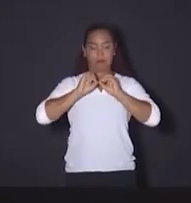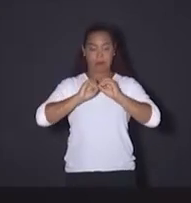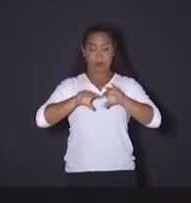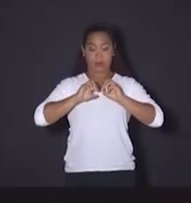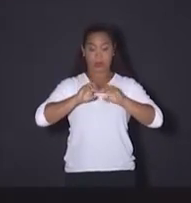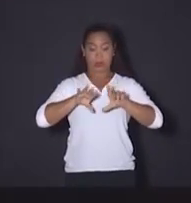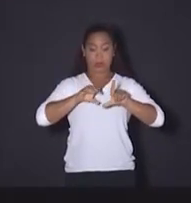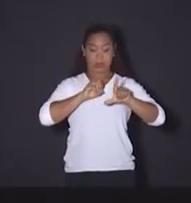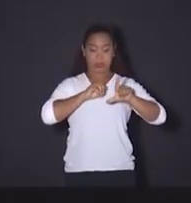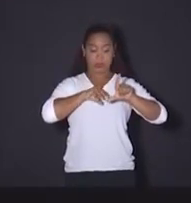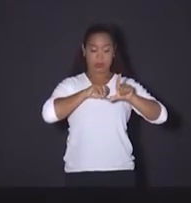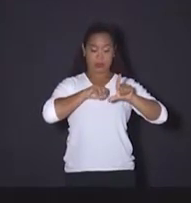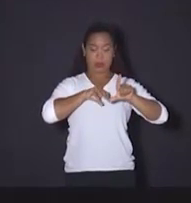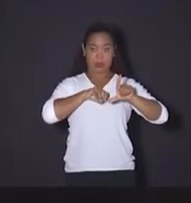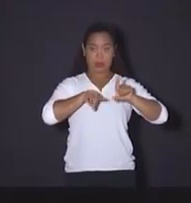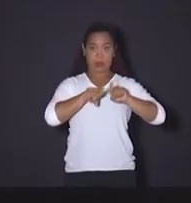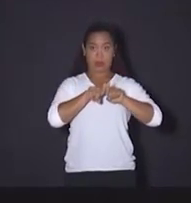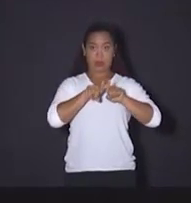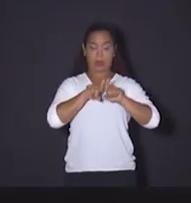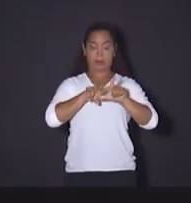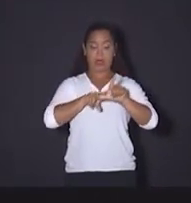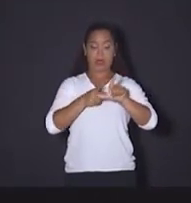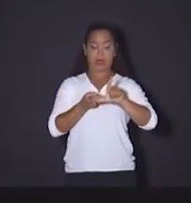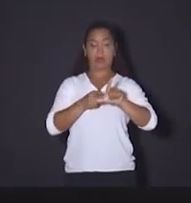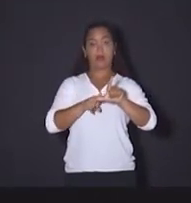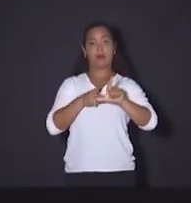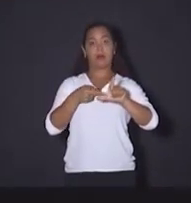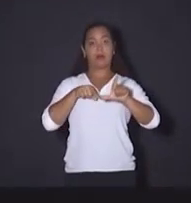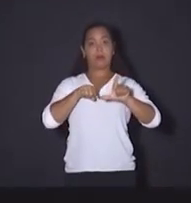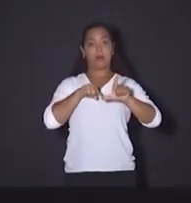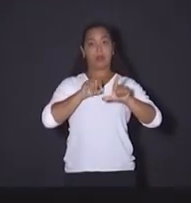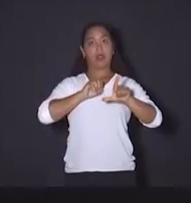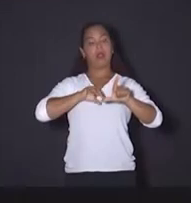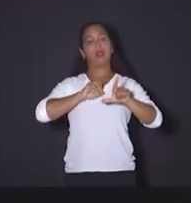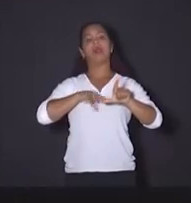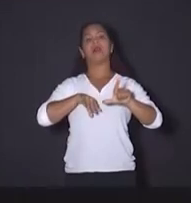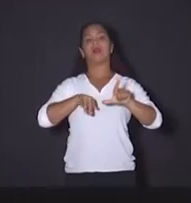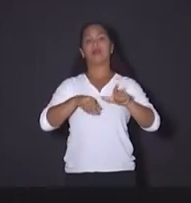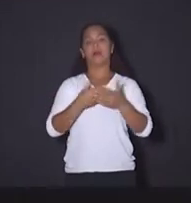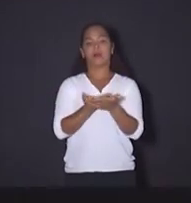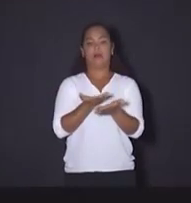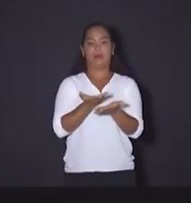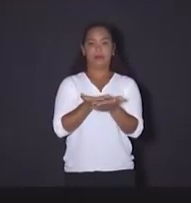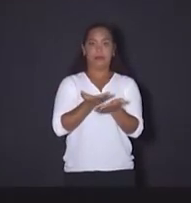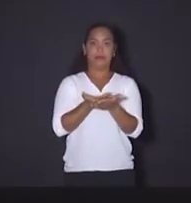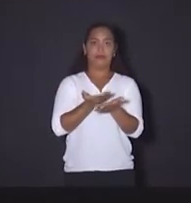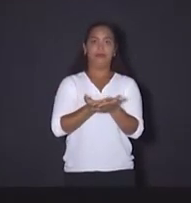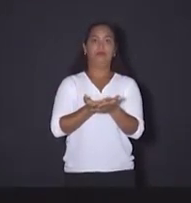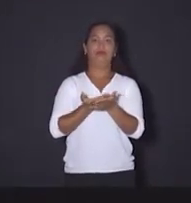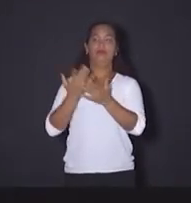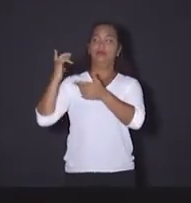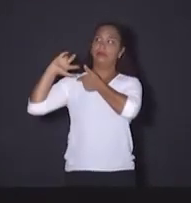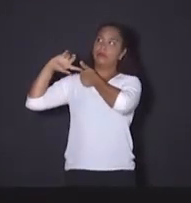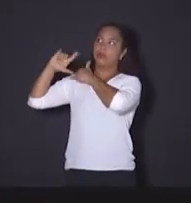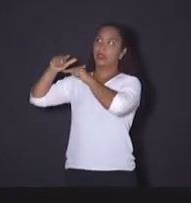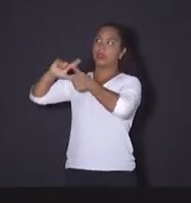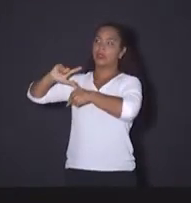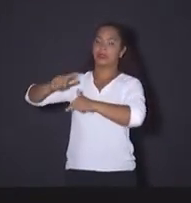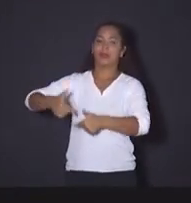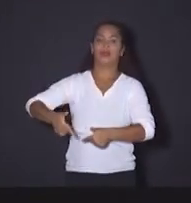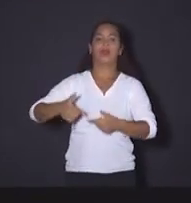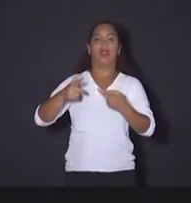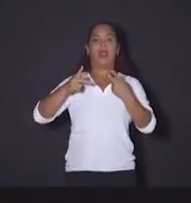de licenciatura quanto no bacharelado, desses estudos, dessas formas tradicionais,